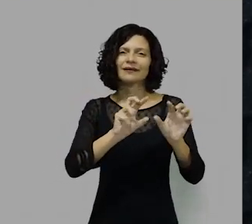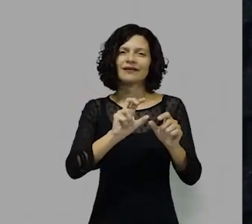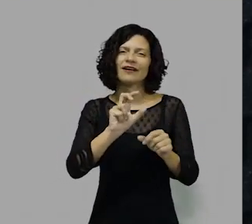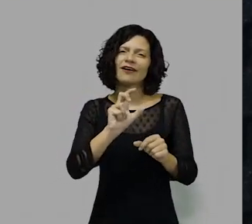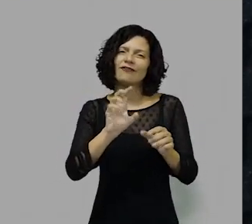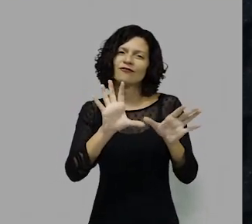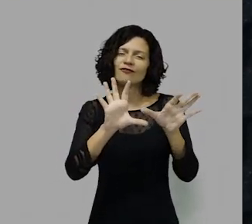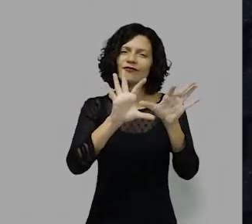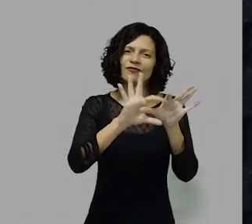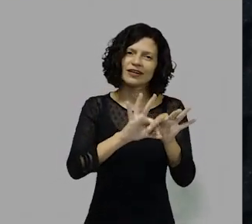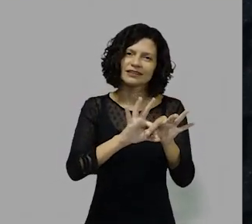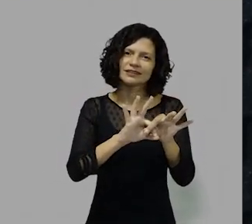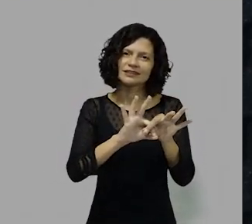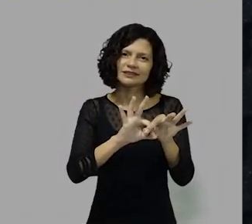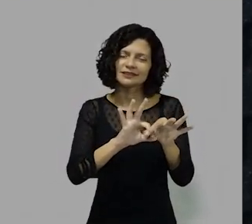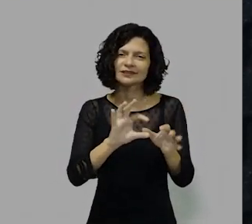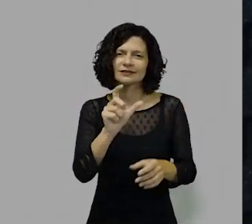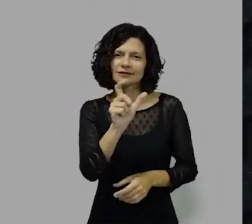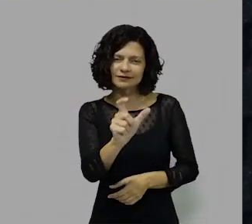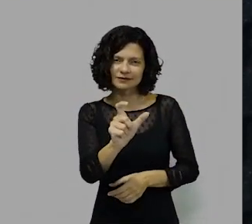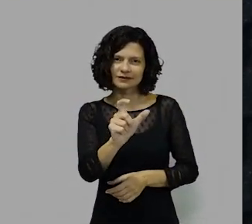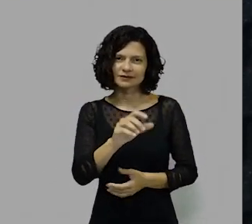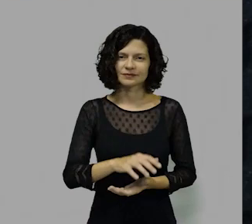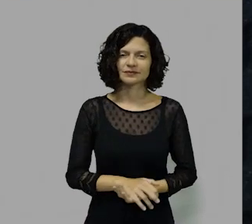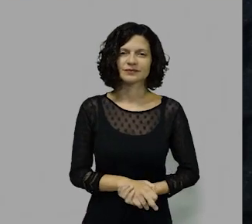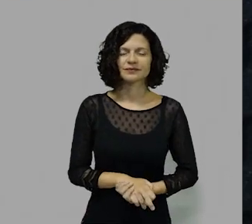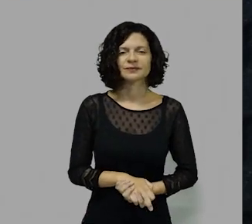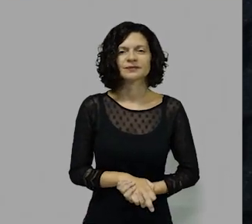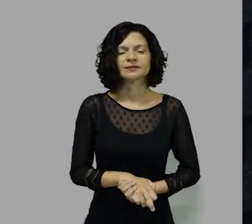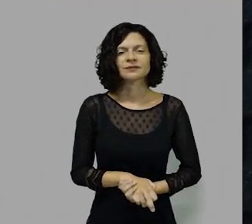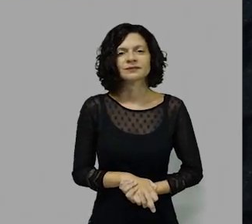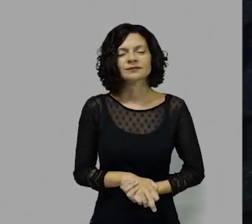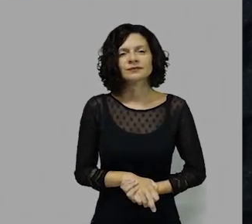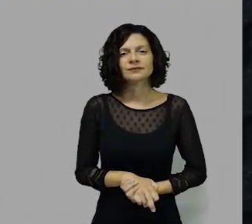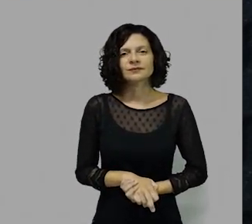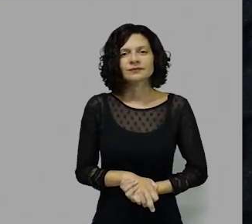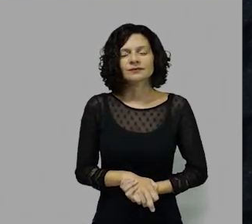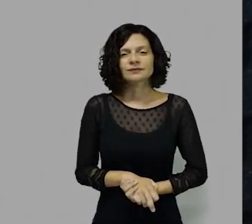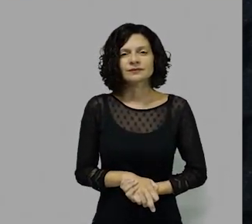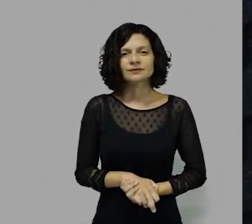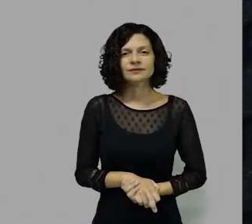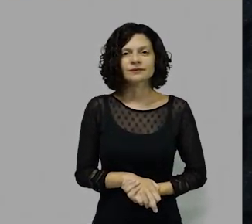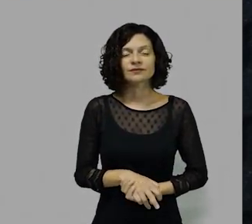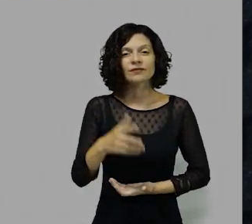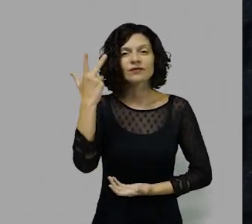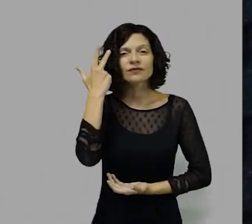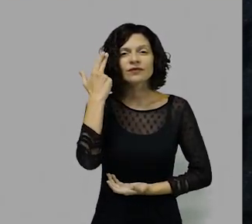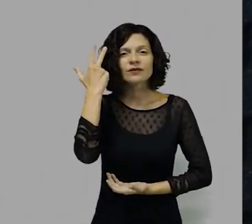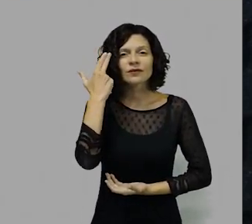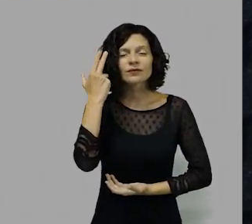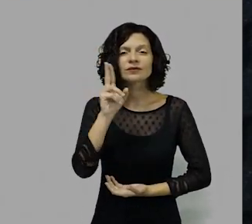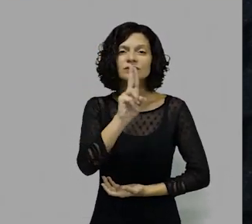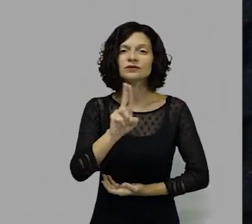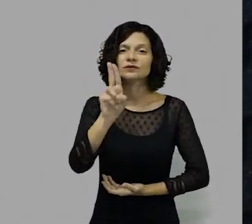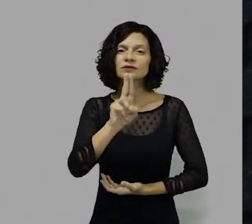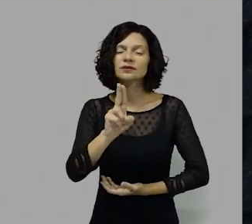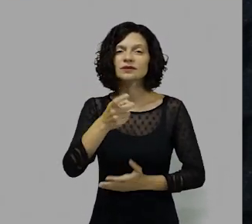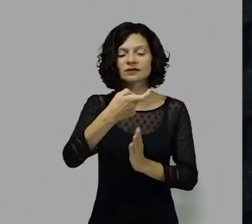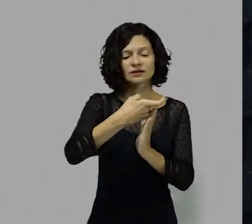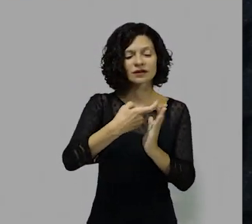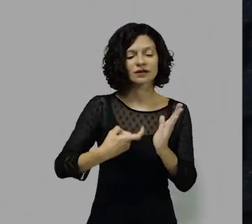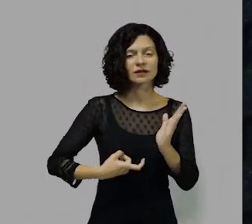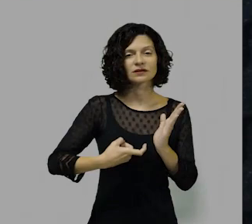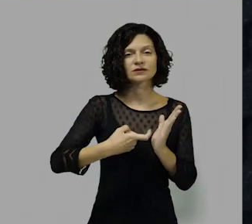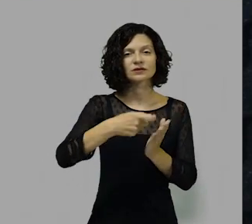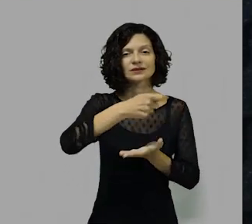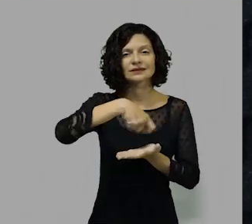linking phrases, as locuções de ligação. Elas são comumente nos textos escritos, como eu mencionei para vocês na